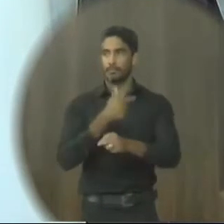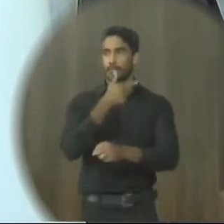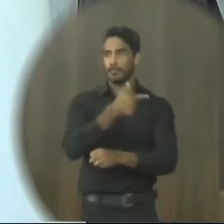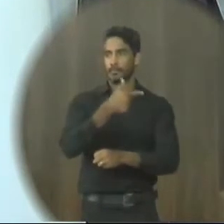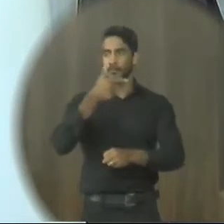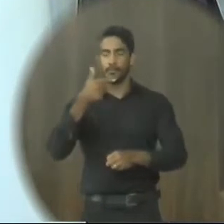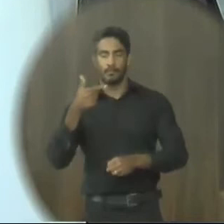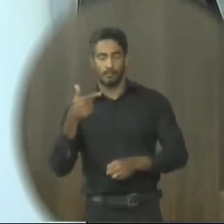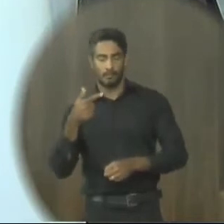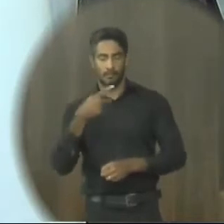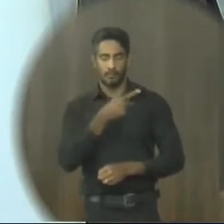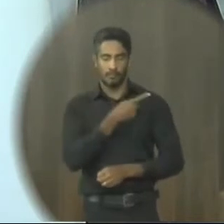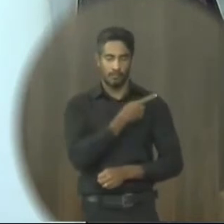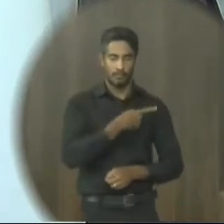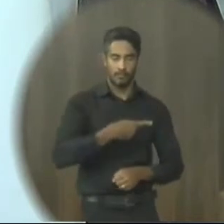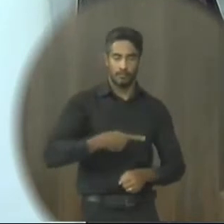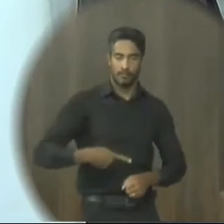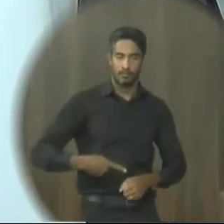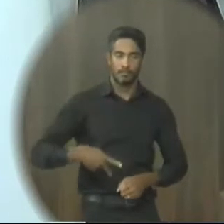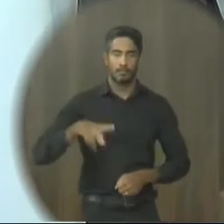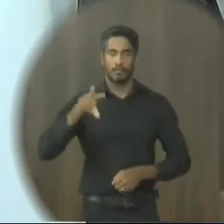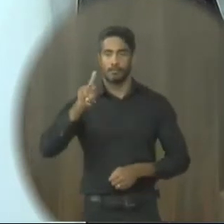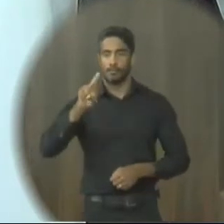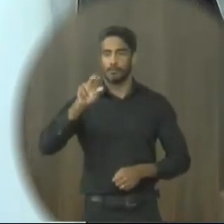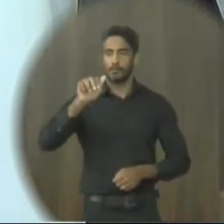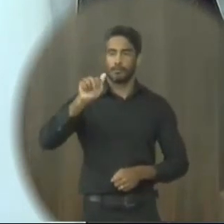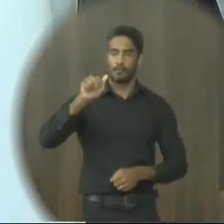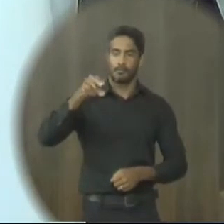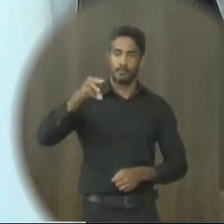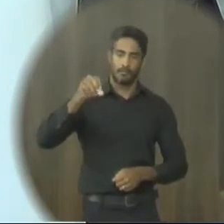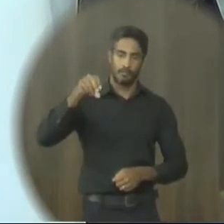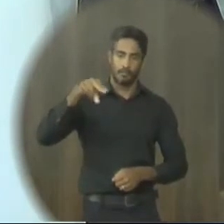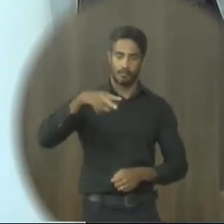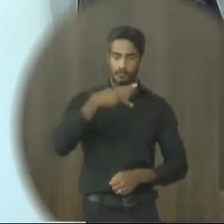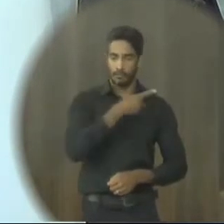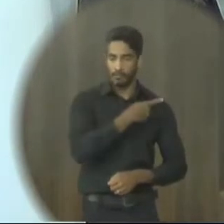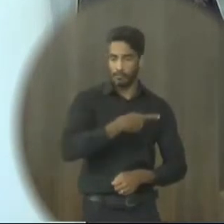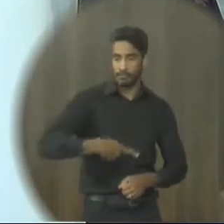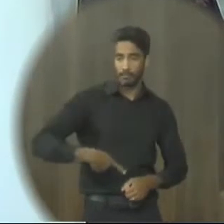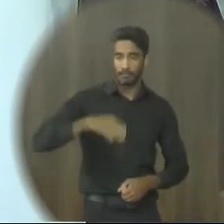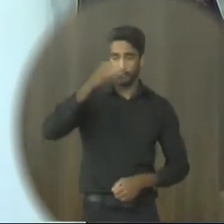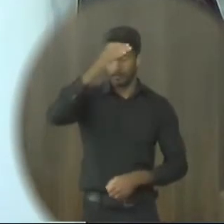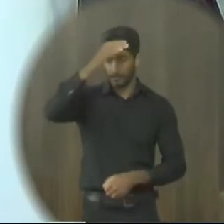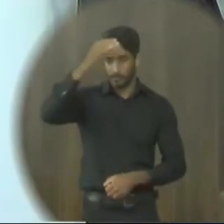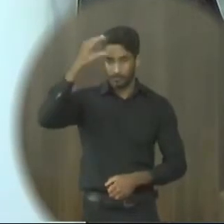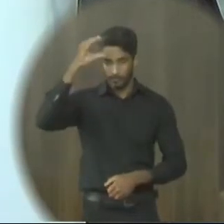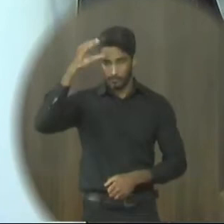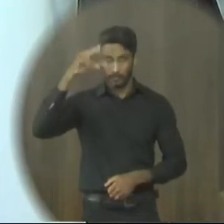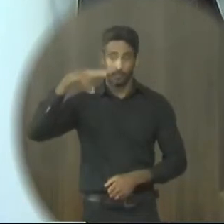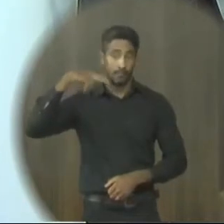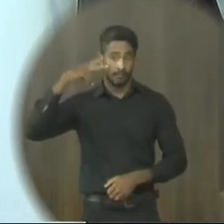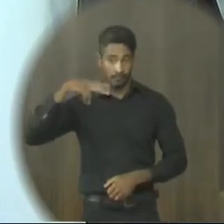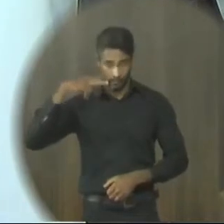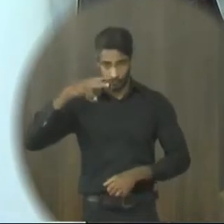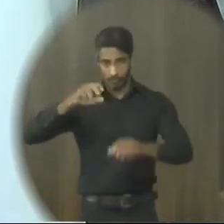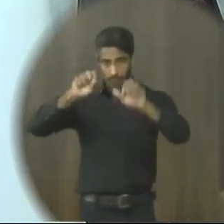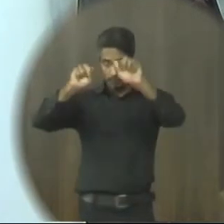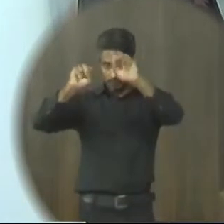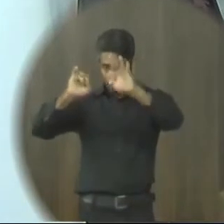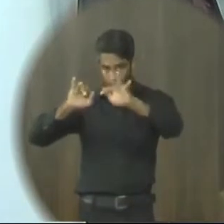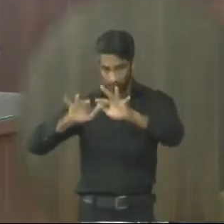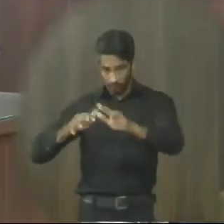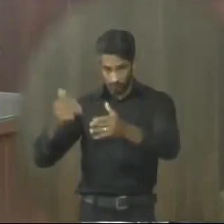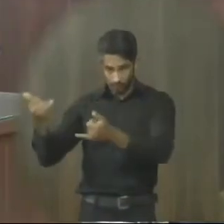063-2022, ao excelentíssimo senhor Ramon Alessandro Araújo, presidente da Câmara Municipal. O vereador que se subscreve requer